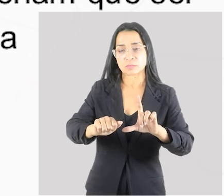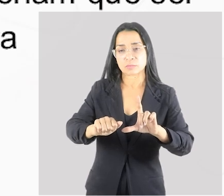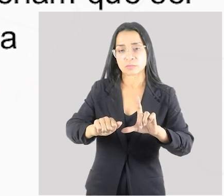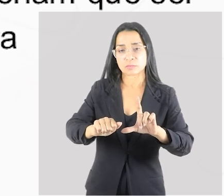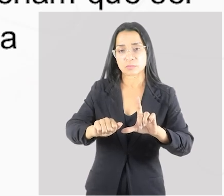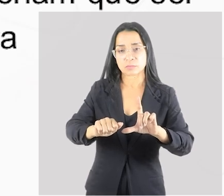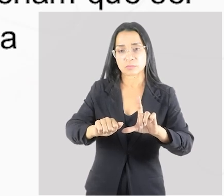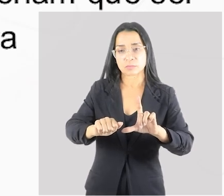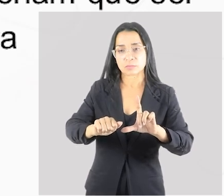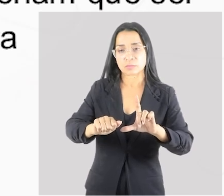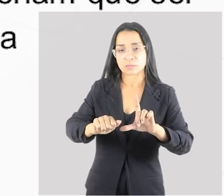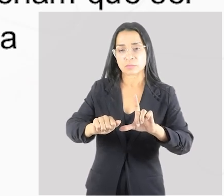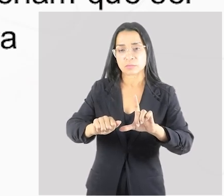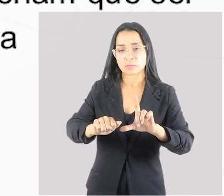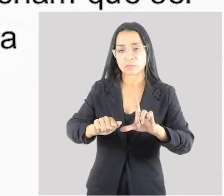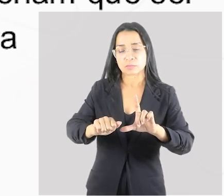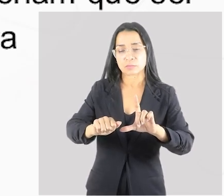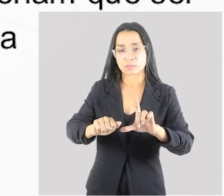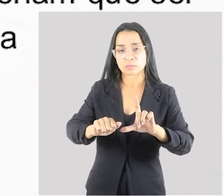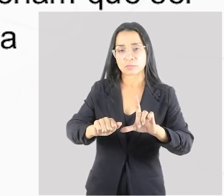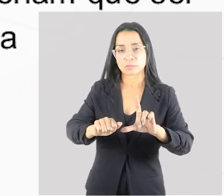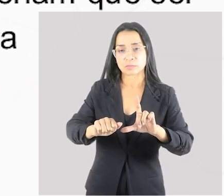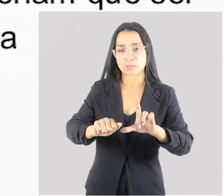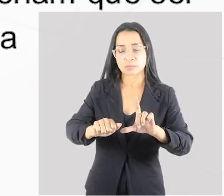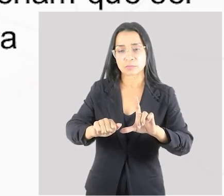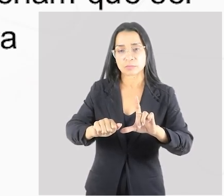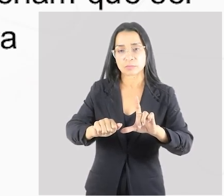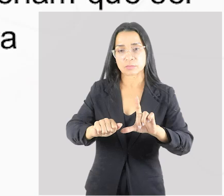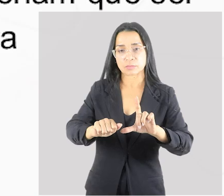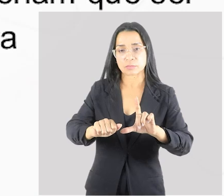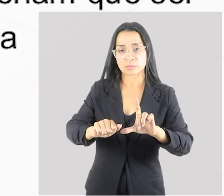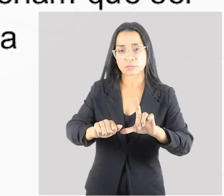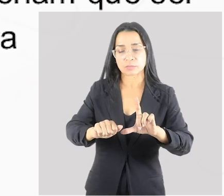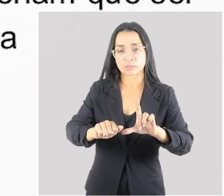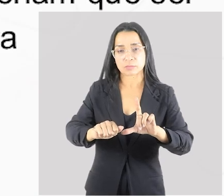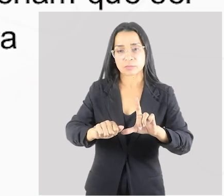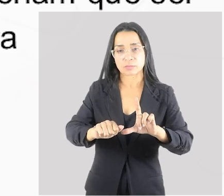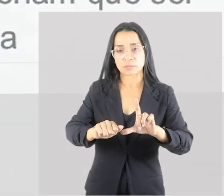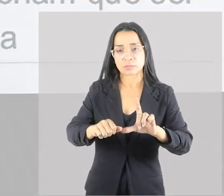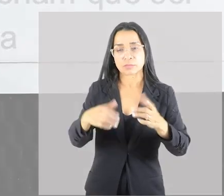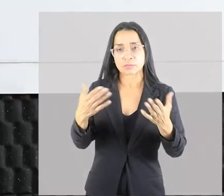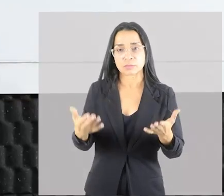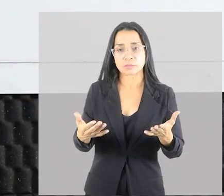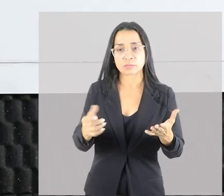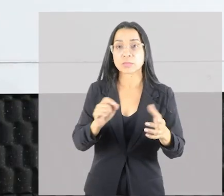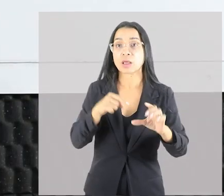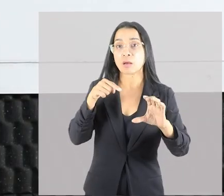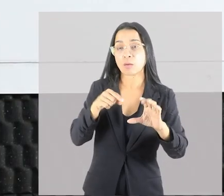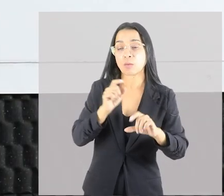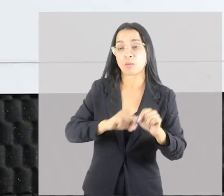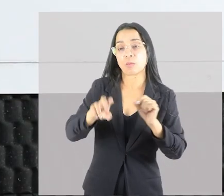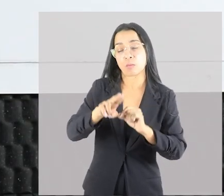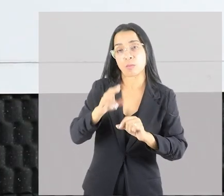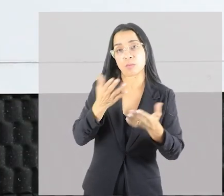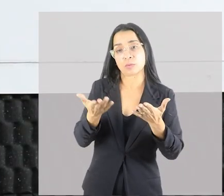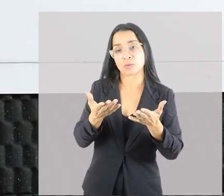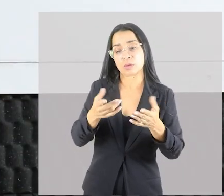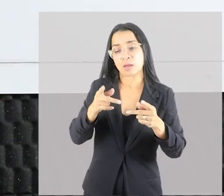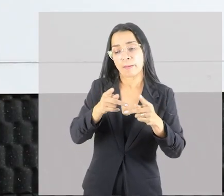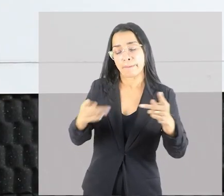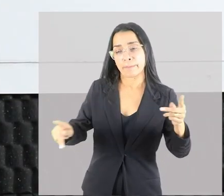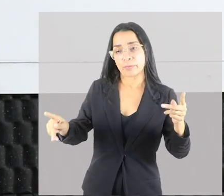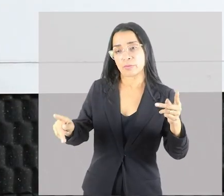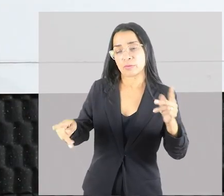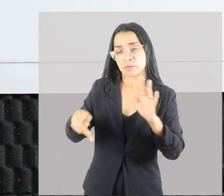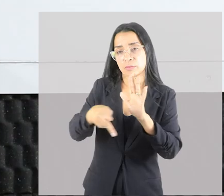se difundiriam para as demais células, permitindo marcá-las, né? Então, ele coloca aí que, no caso, a proteína